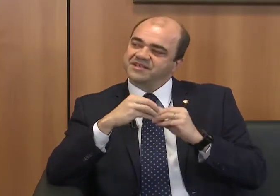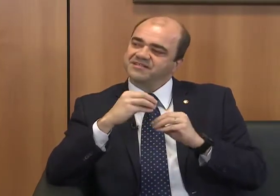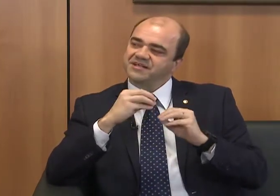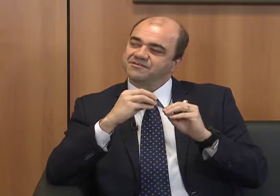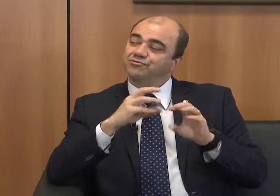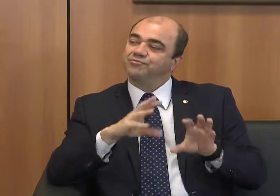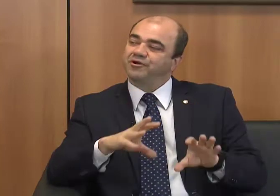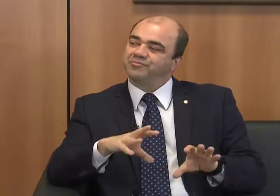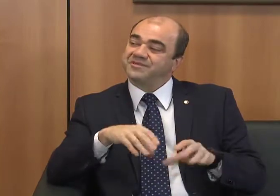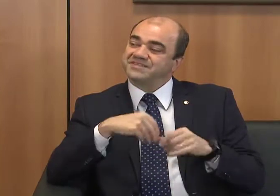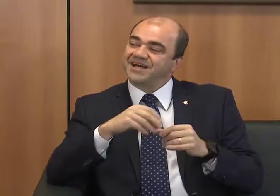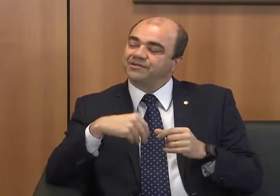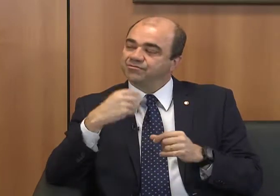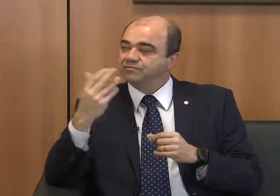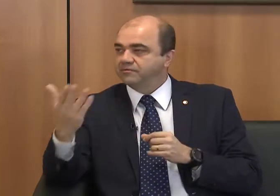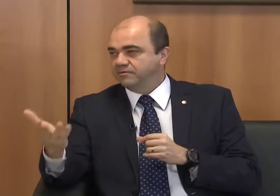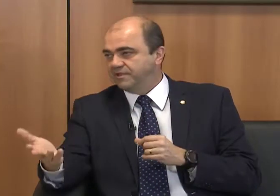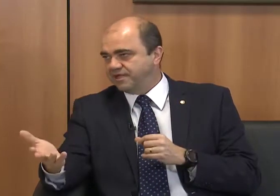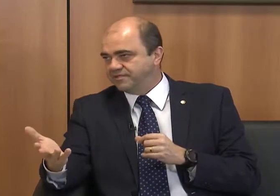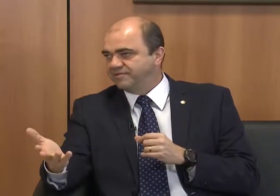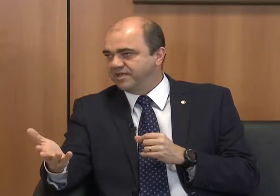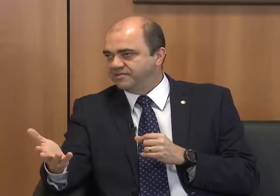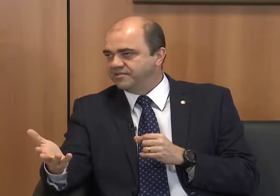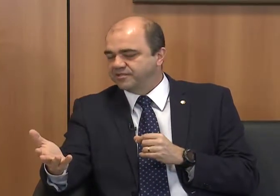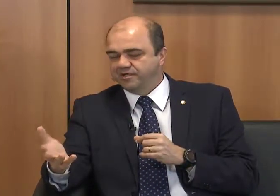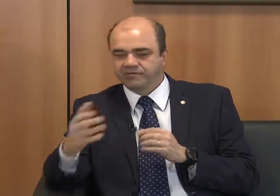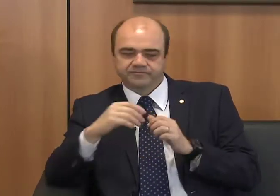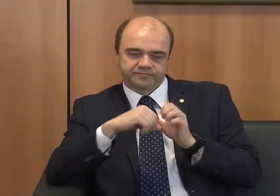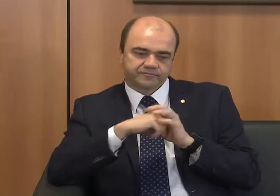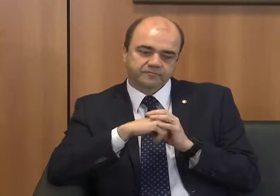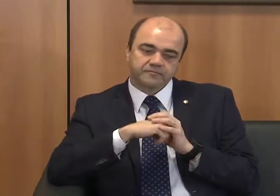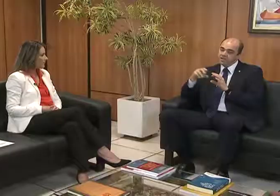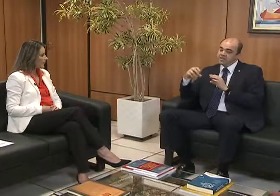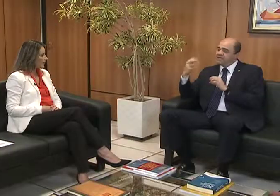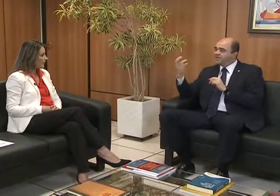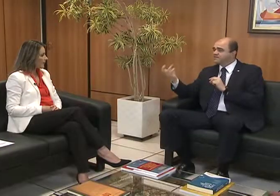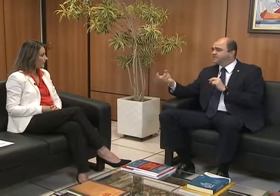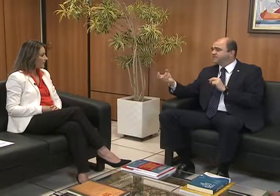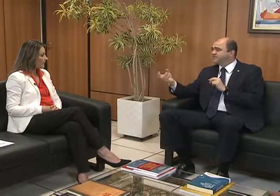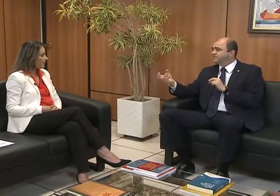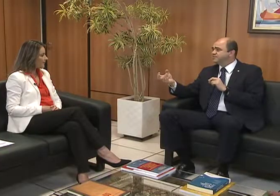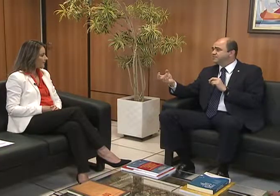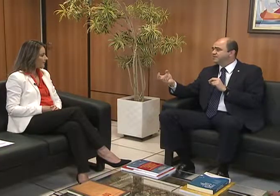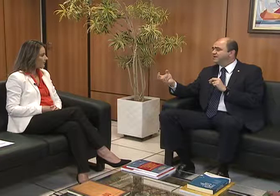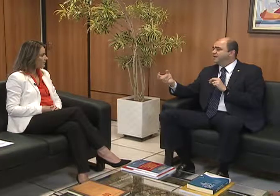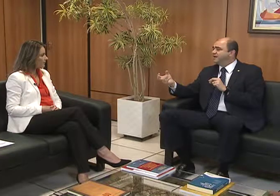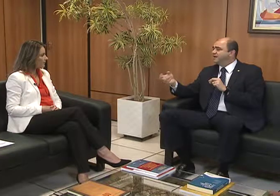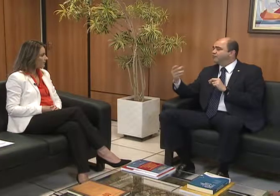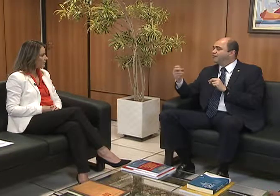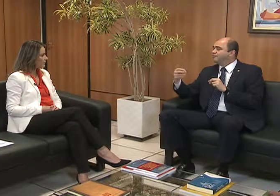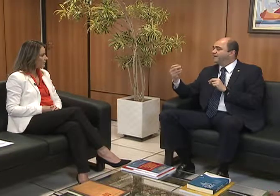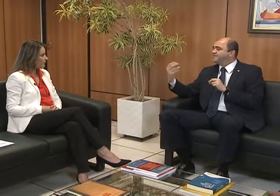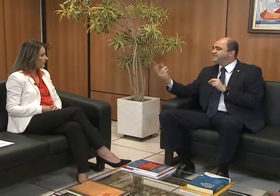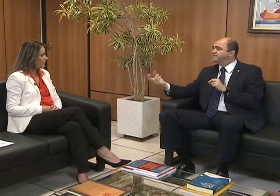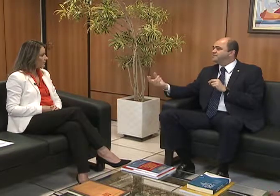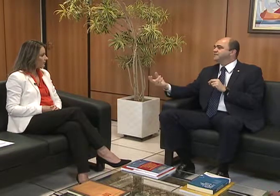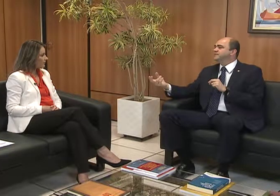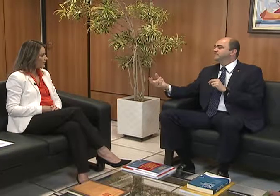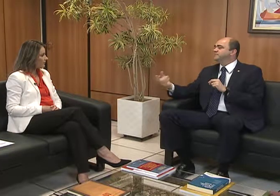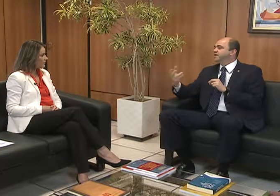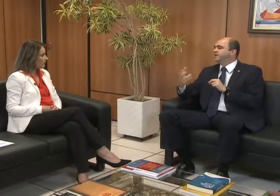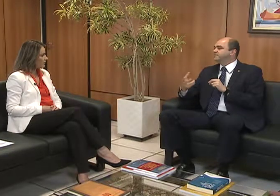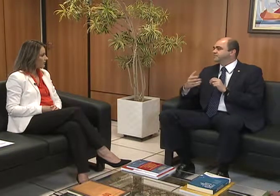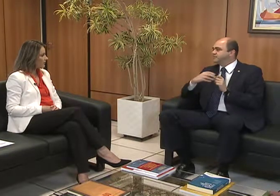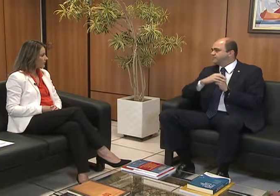uma fiscalização do próprio Estado na atividade sindical. E a segunda atribuição era como